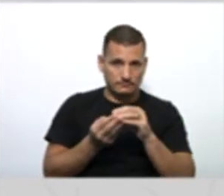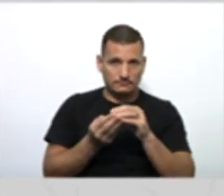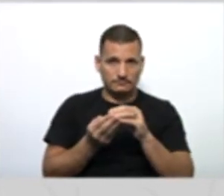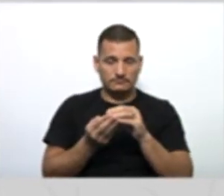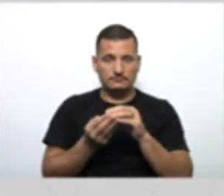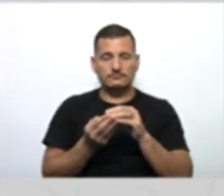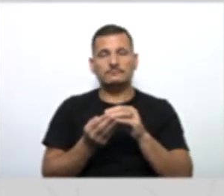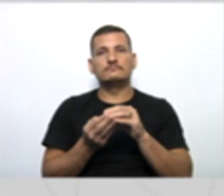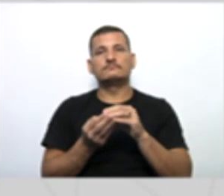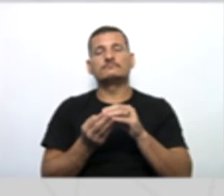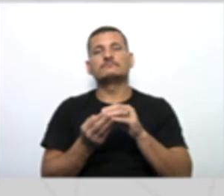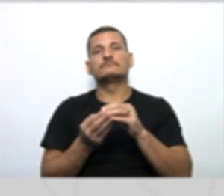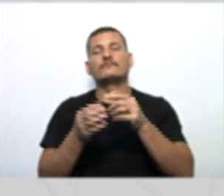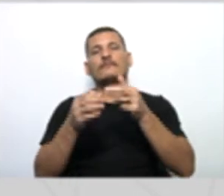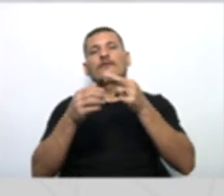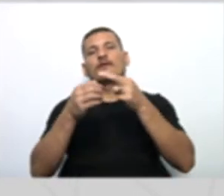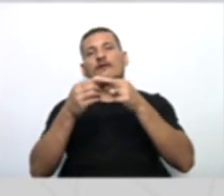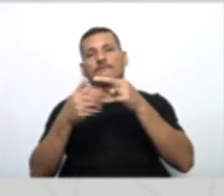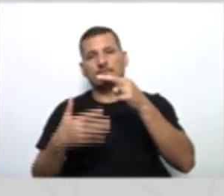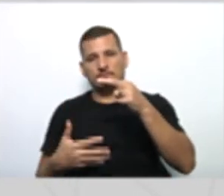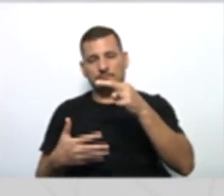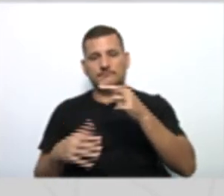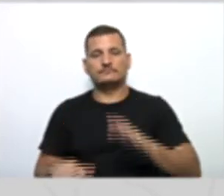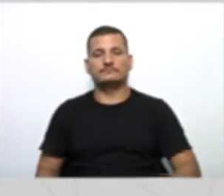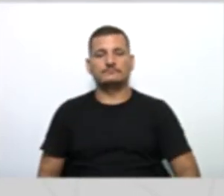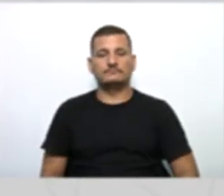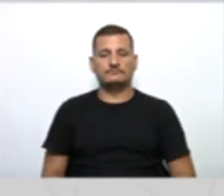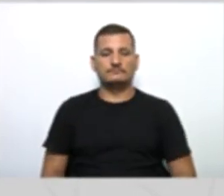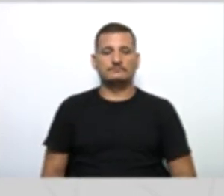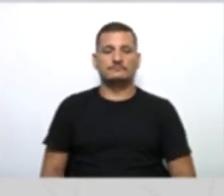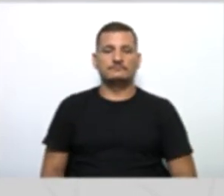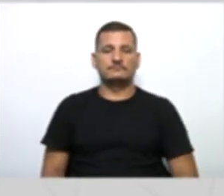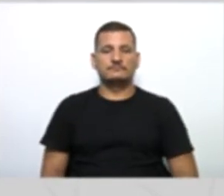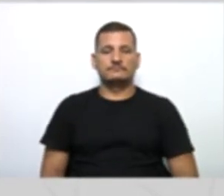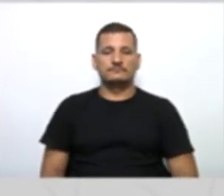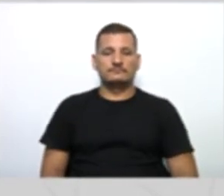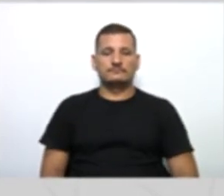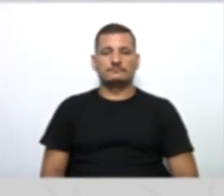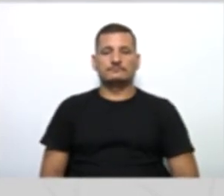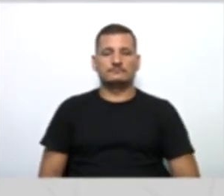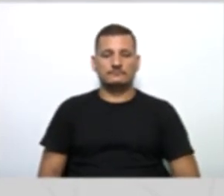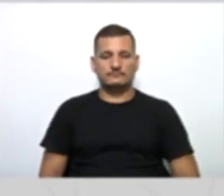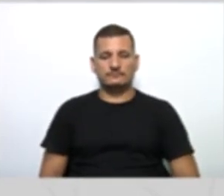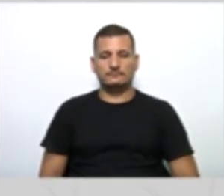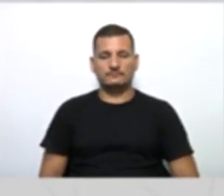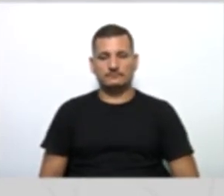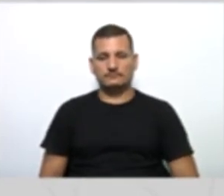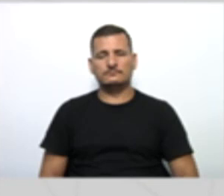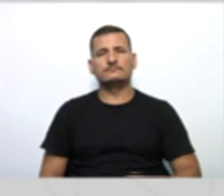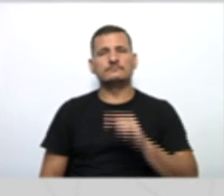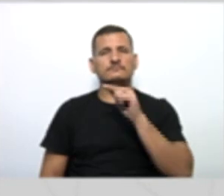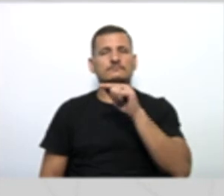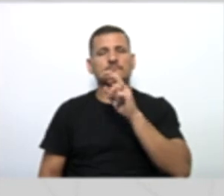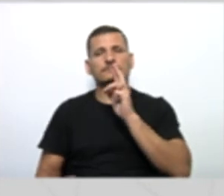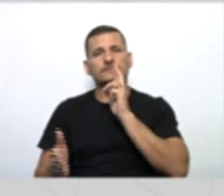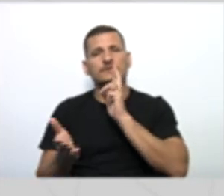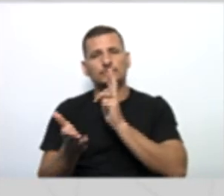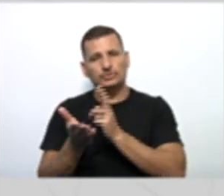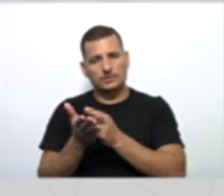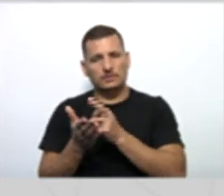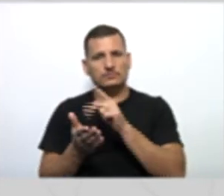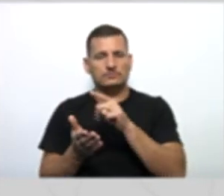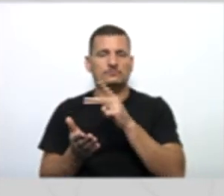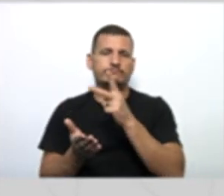referências. O destaque, aqui nós temos um exemplo, é que a discussão dos resultados ou a apresentação dos resultados vai